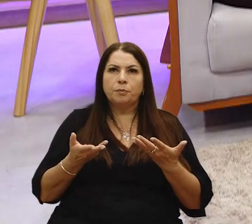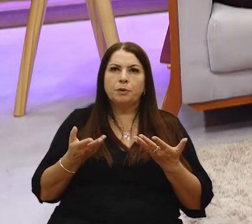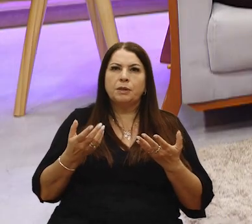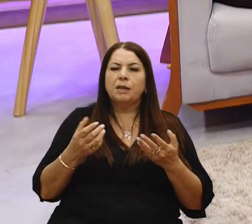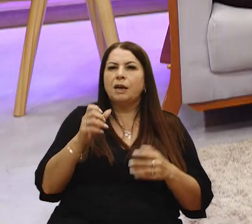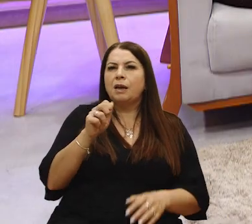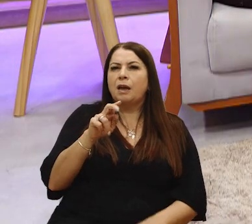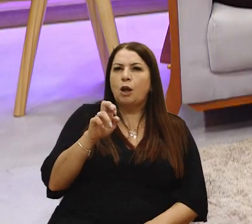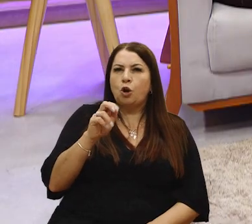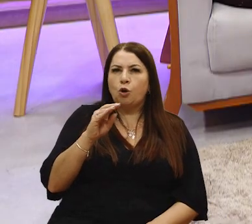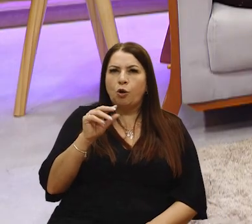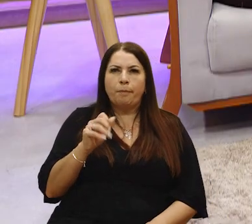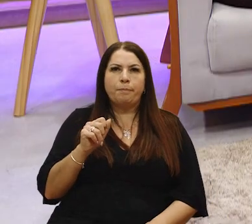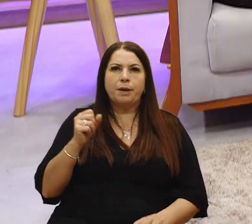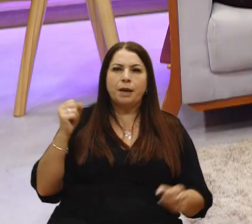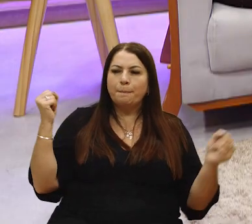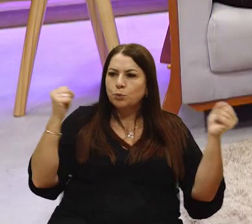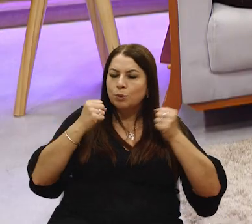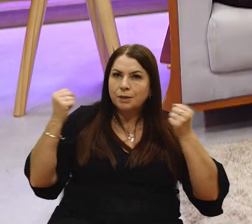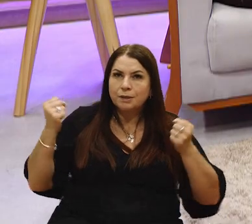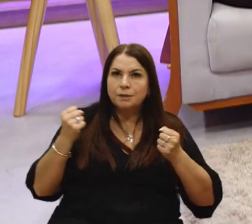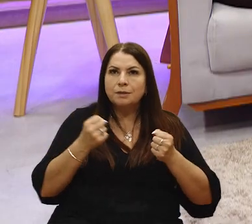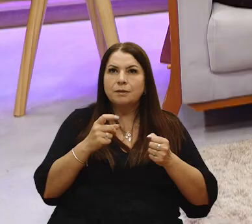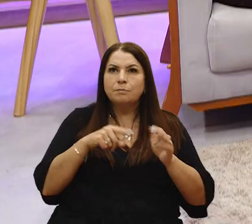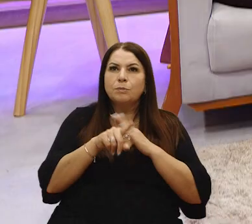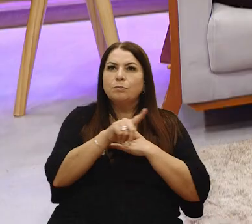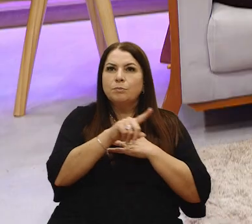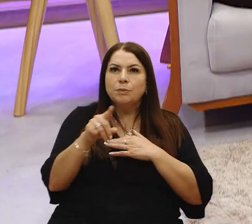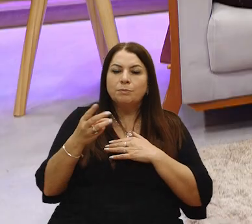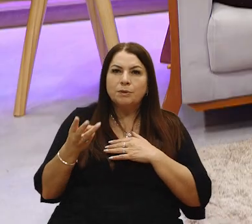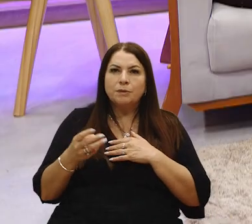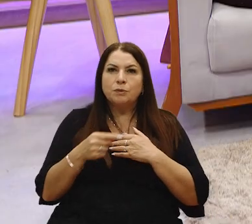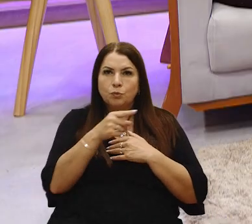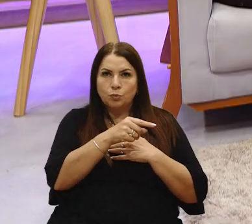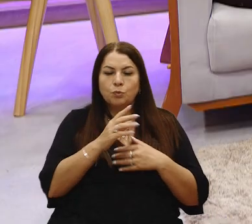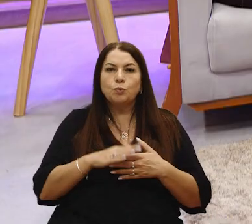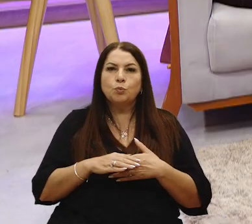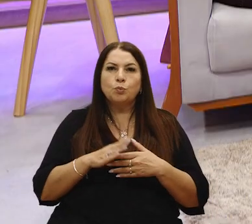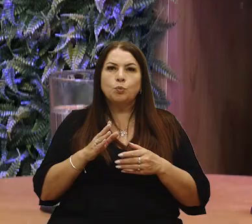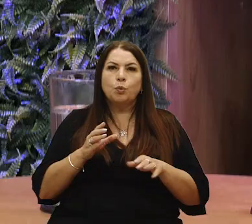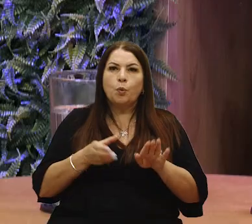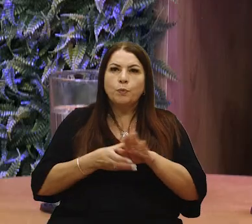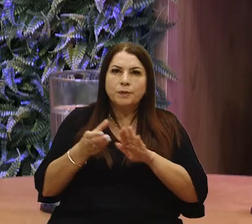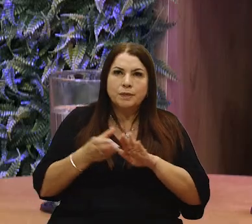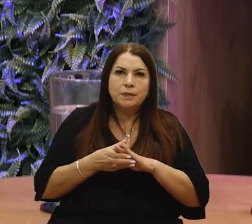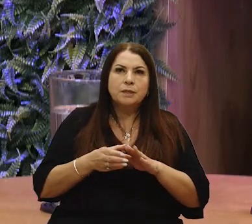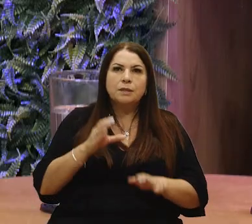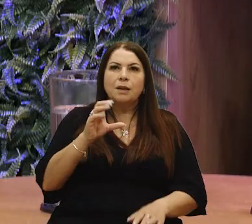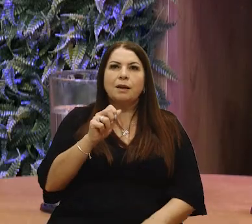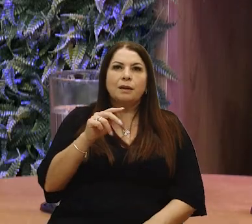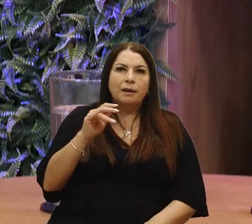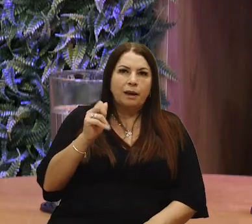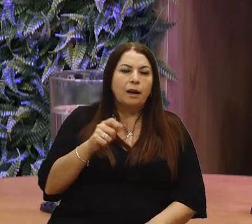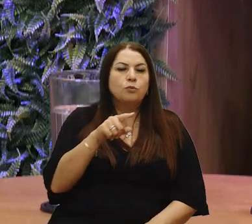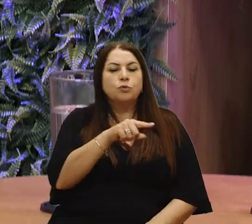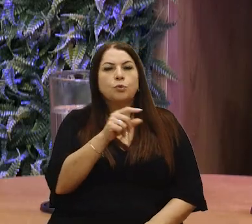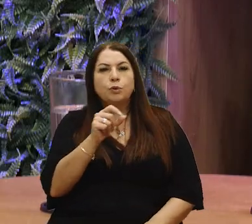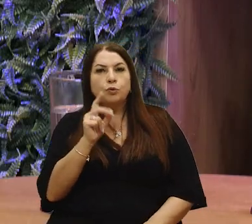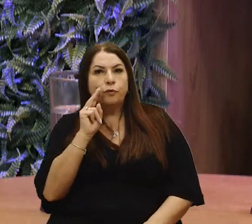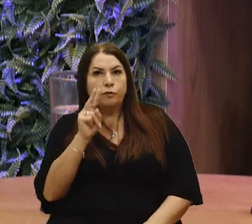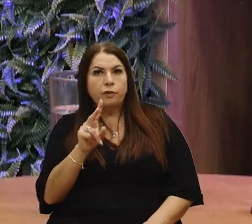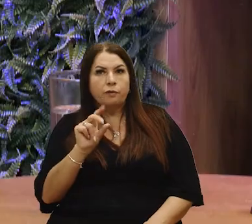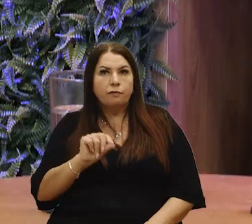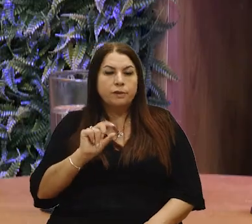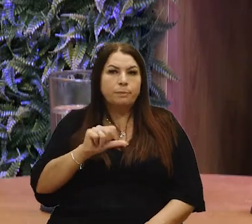uma diferença até na forma de caminhar. Então, o exercício, ele é fundamental, eu diria que está entre um dos pilares, assim, principais dentro do